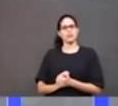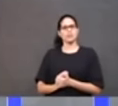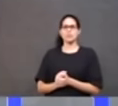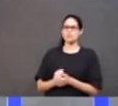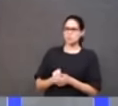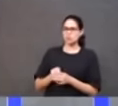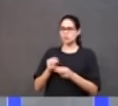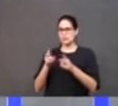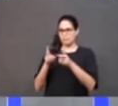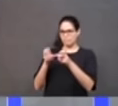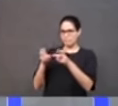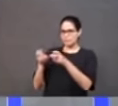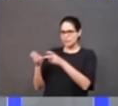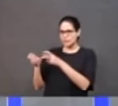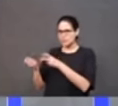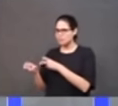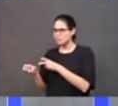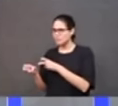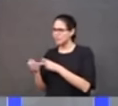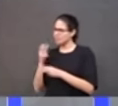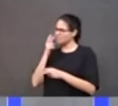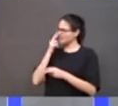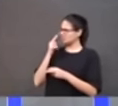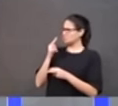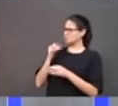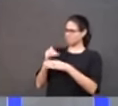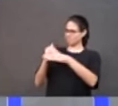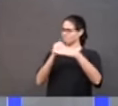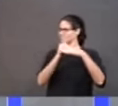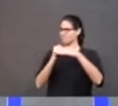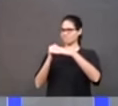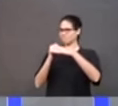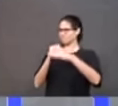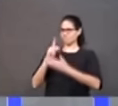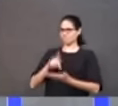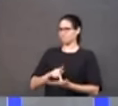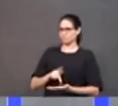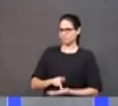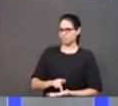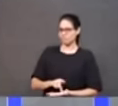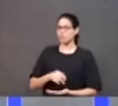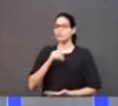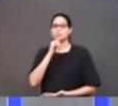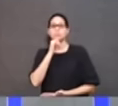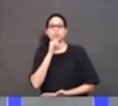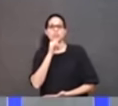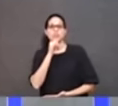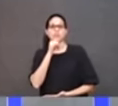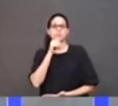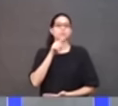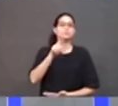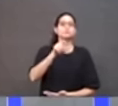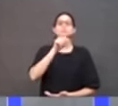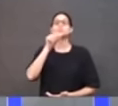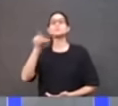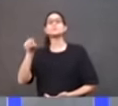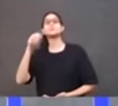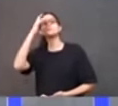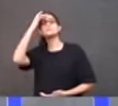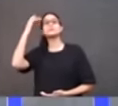situações em que esse processo democrático ele não se efetiva, como, por exemplo, a indicação de assessoria para